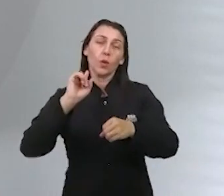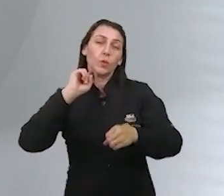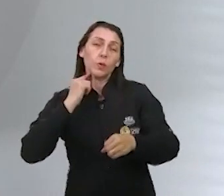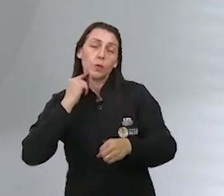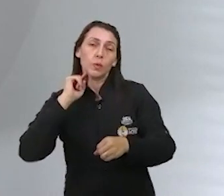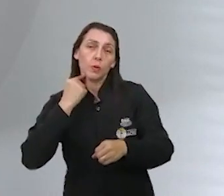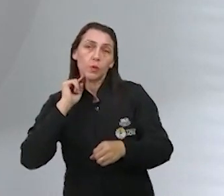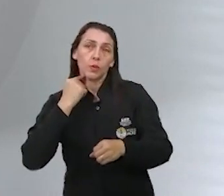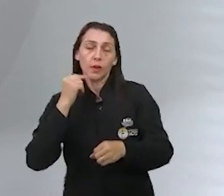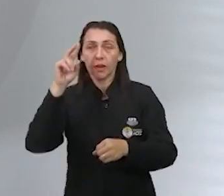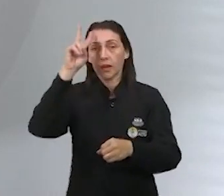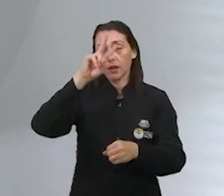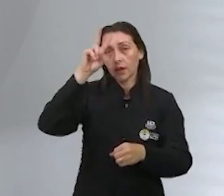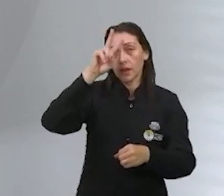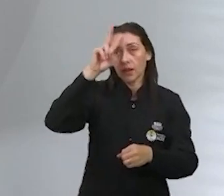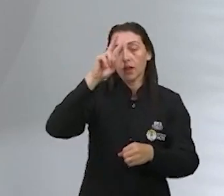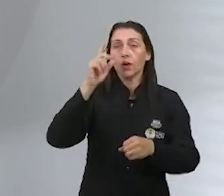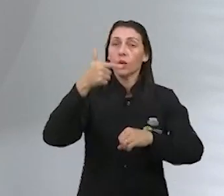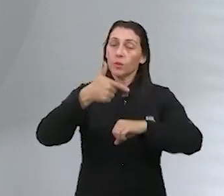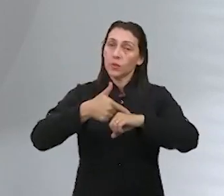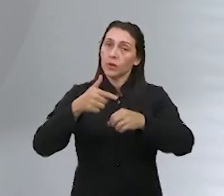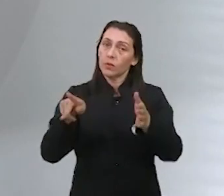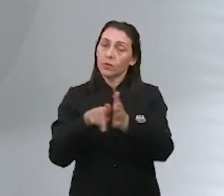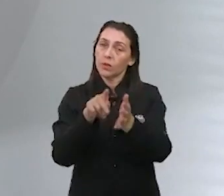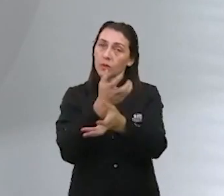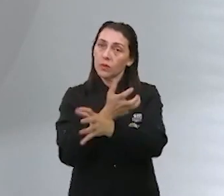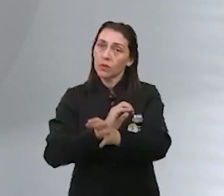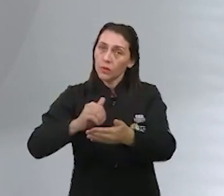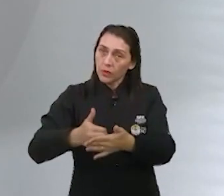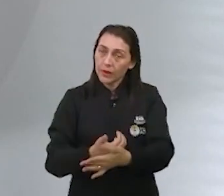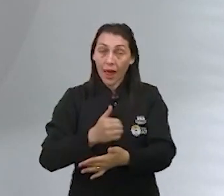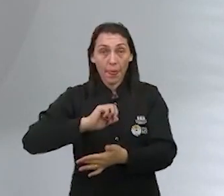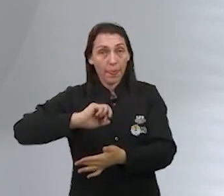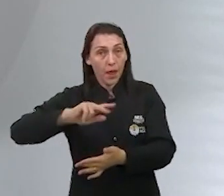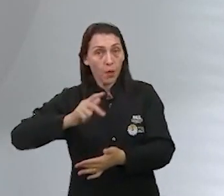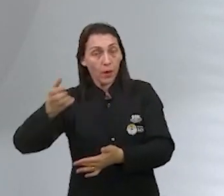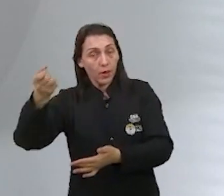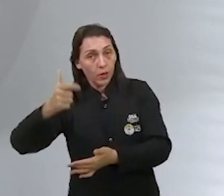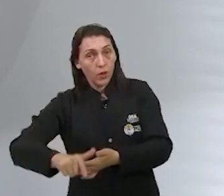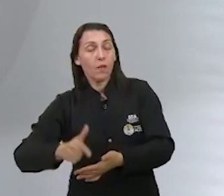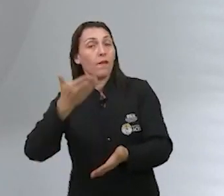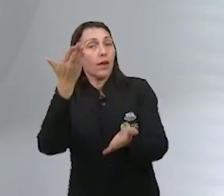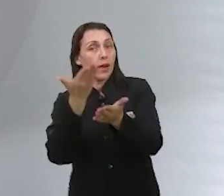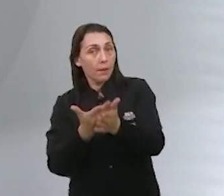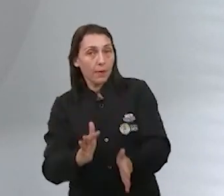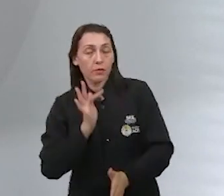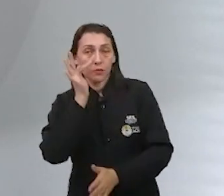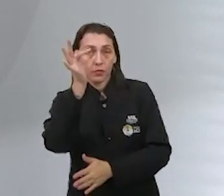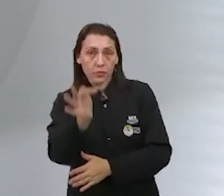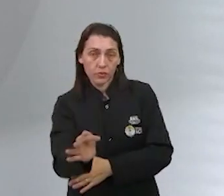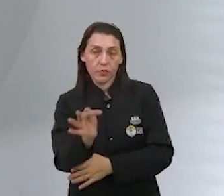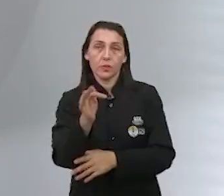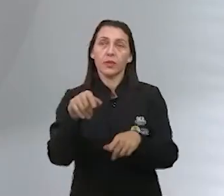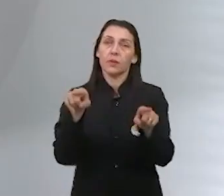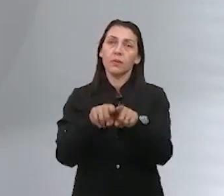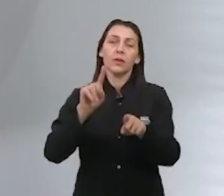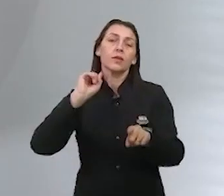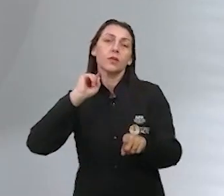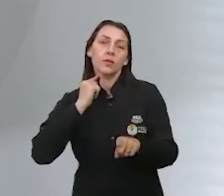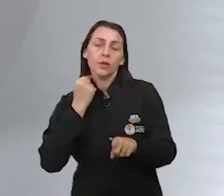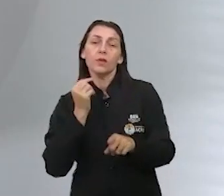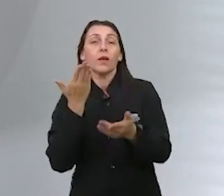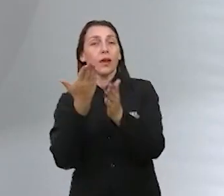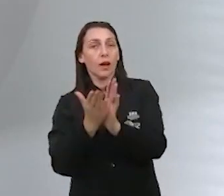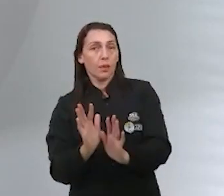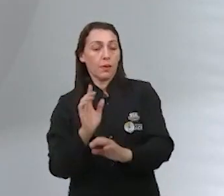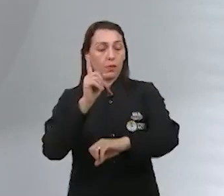poluir. E lembrando, combustíveis fósseis não são renováveis, uma hora eles vão acabar. Além de poluir muito, vão acabar